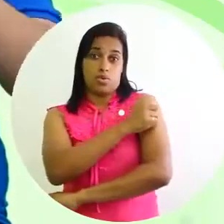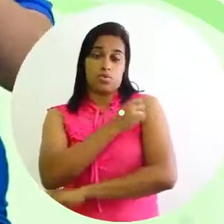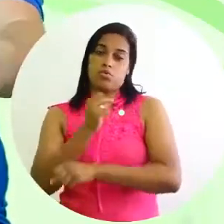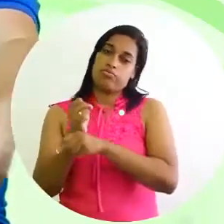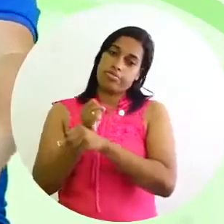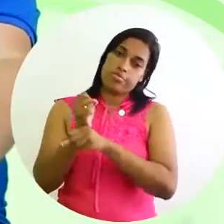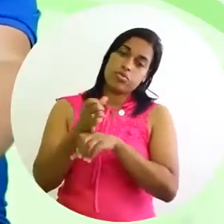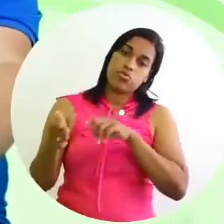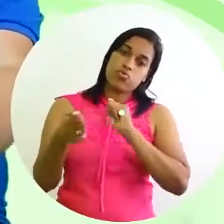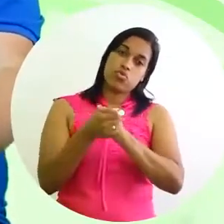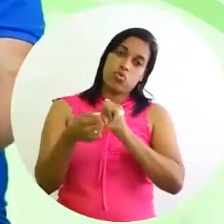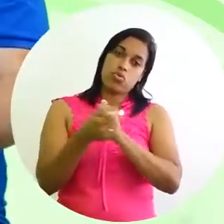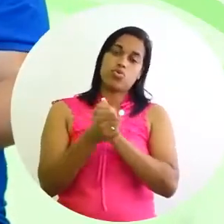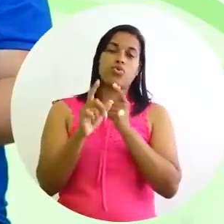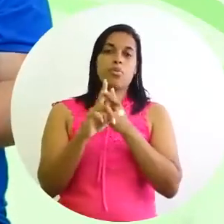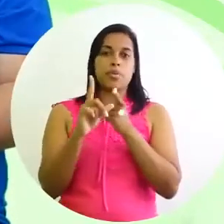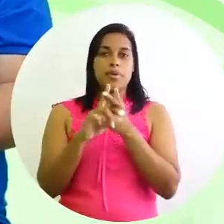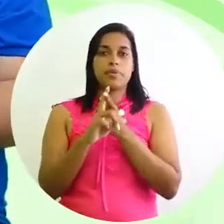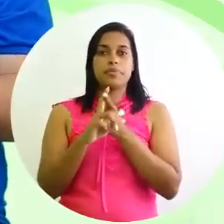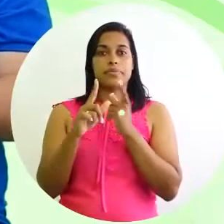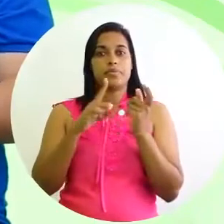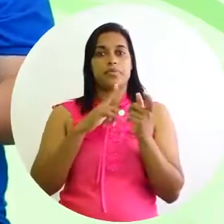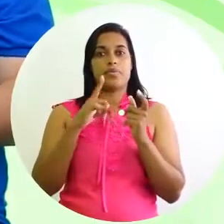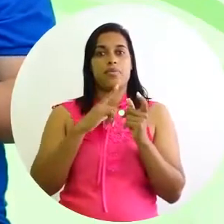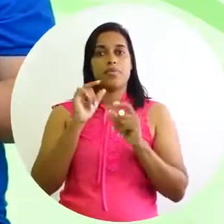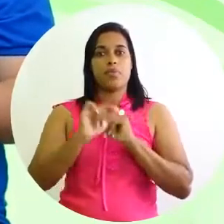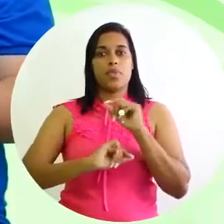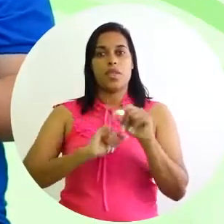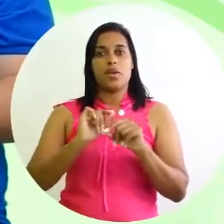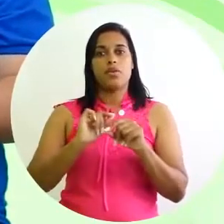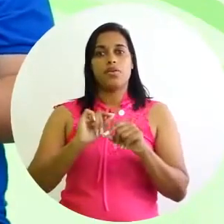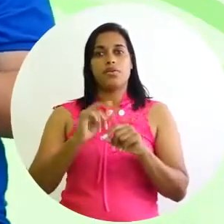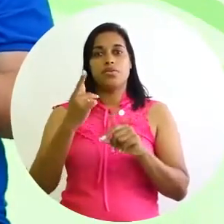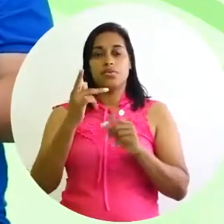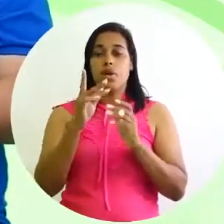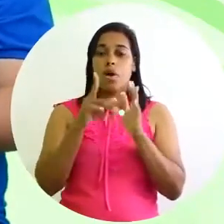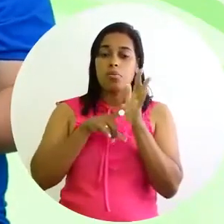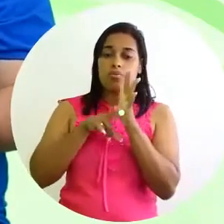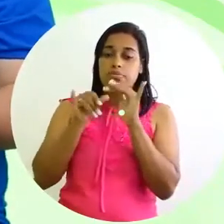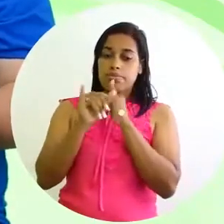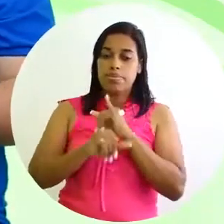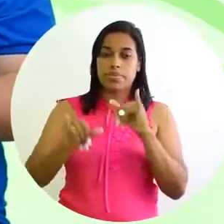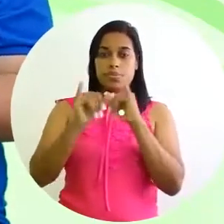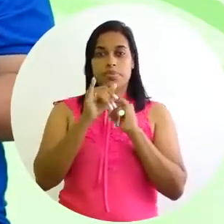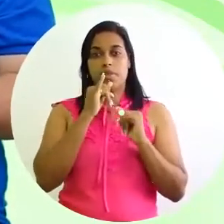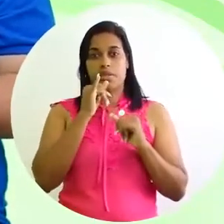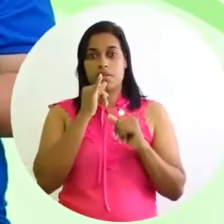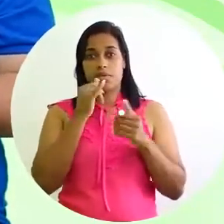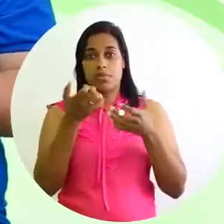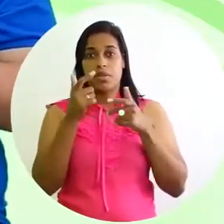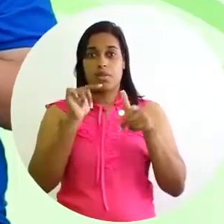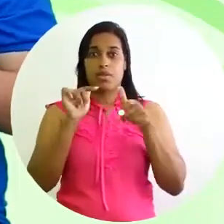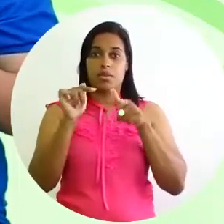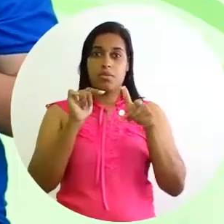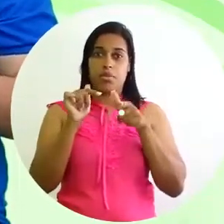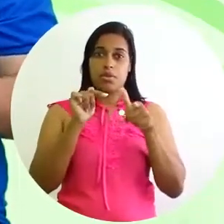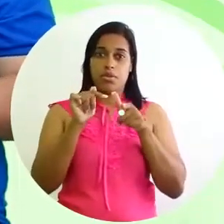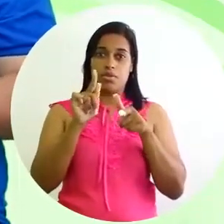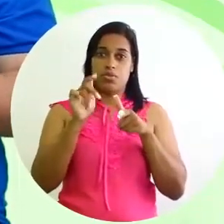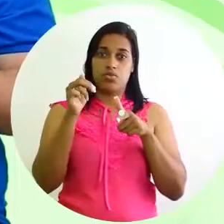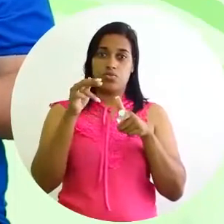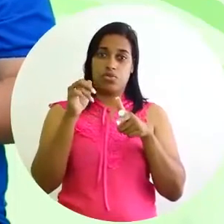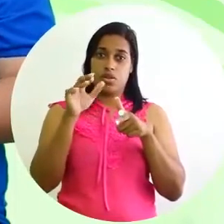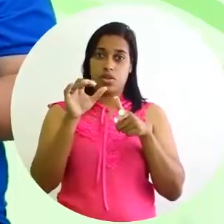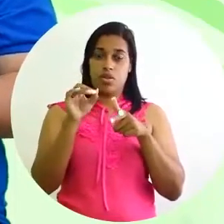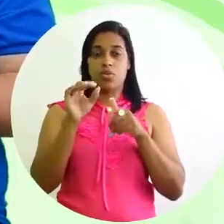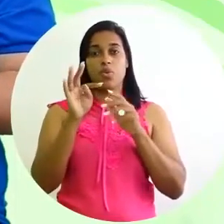alunos dos outros anos seguintes tenham um local de consulta. Então, por exemplo, a gente está trabalhando